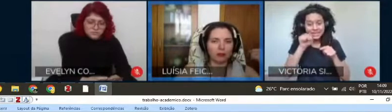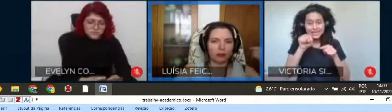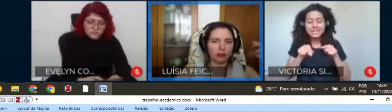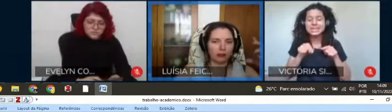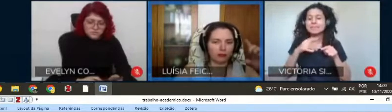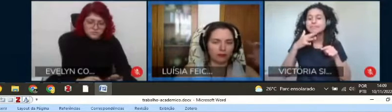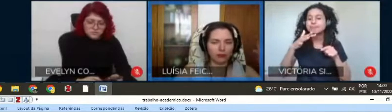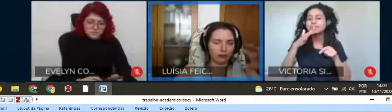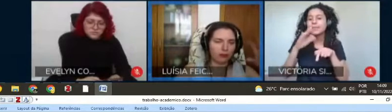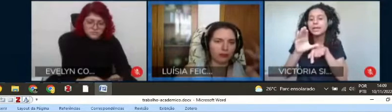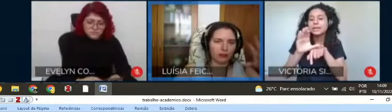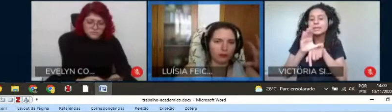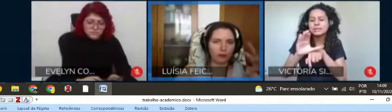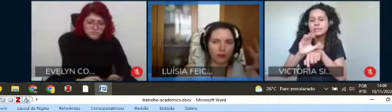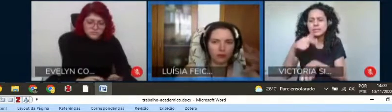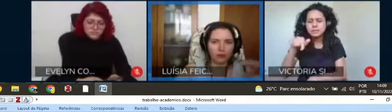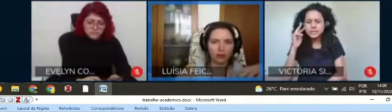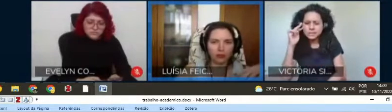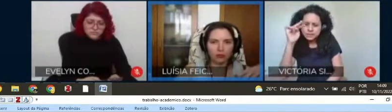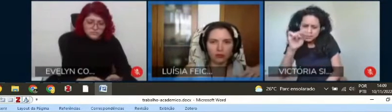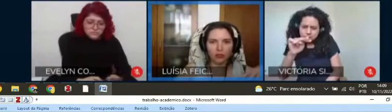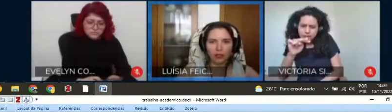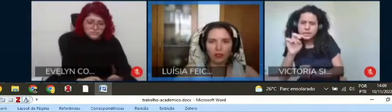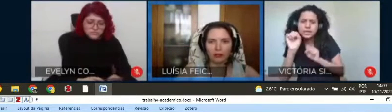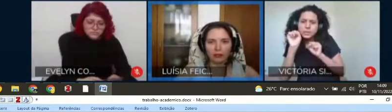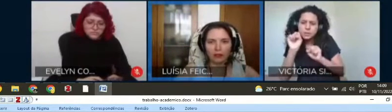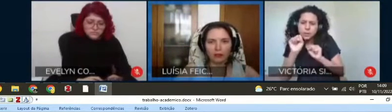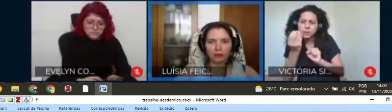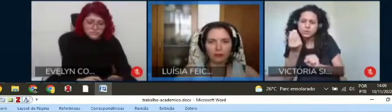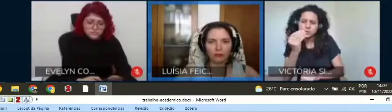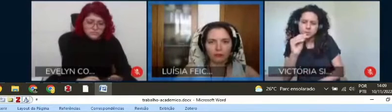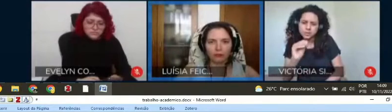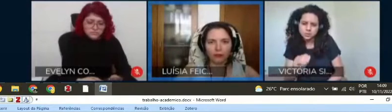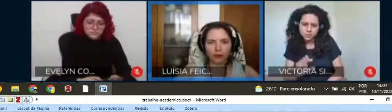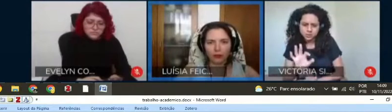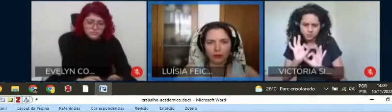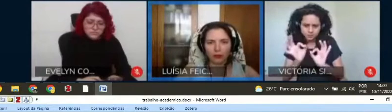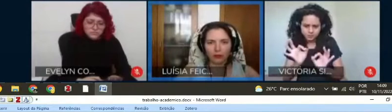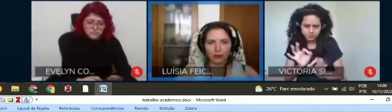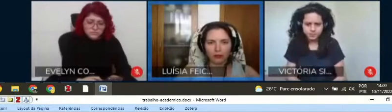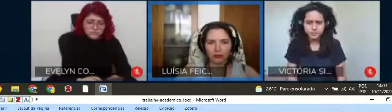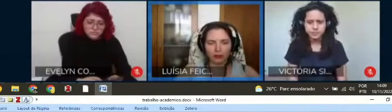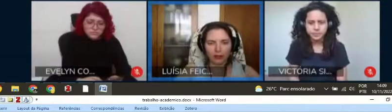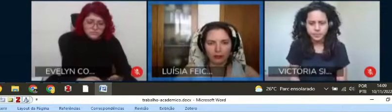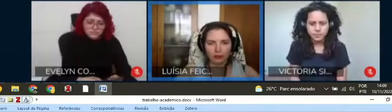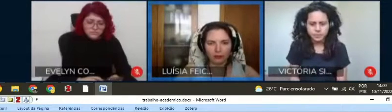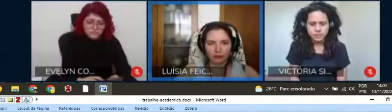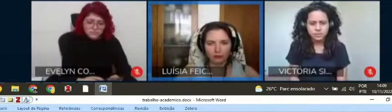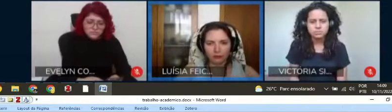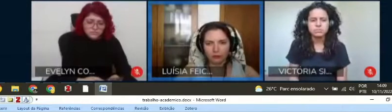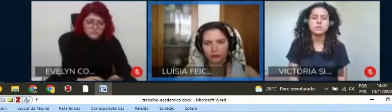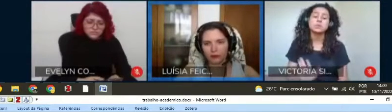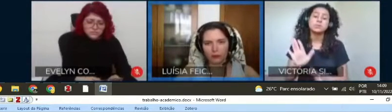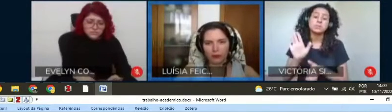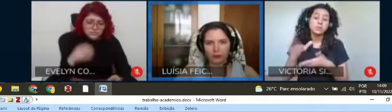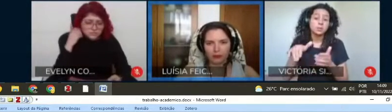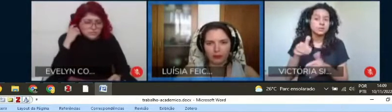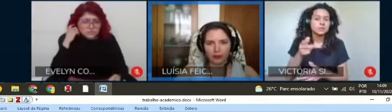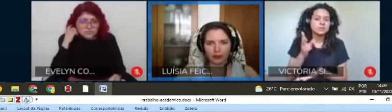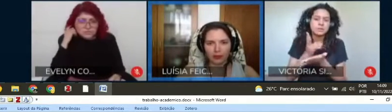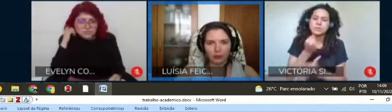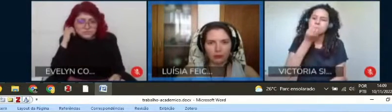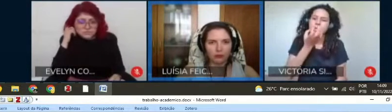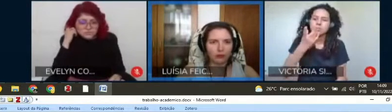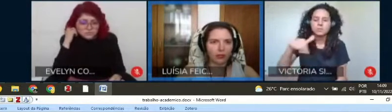ser vistos que eram para ser preenchidos. Então, talvez no final vocês